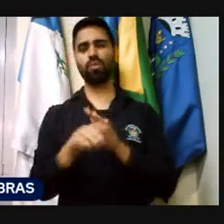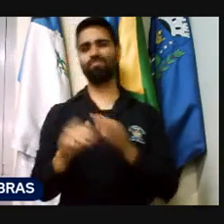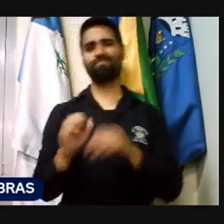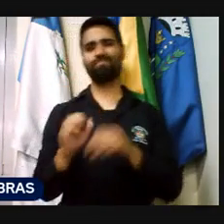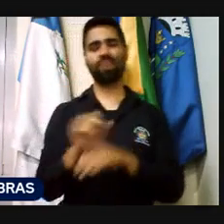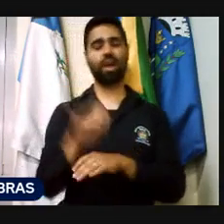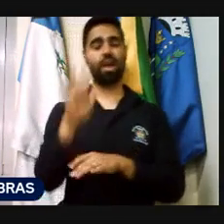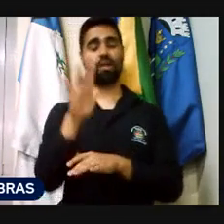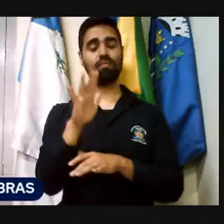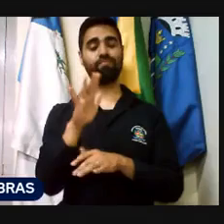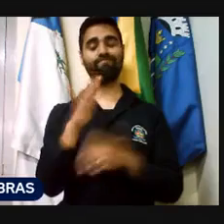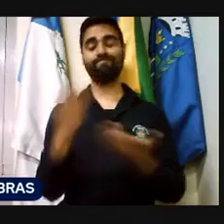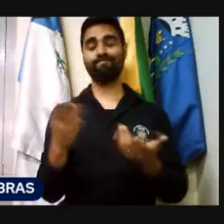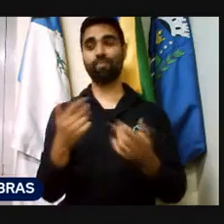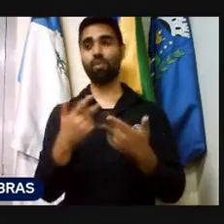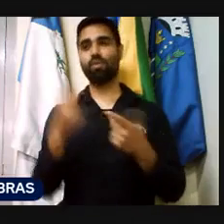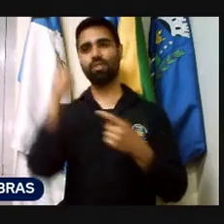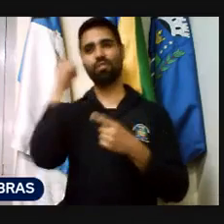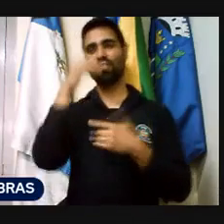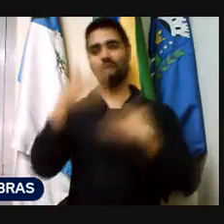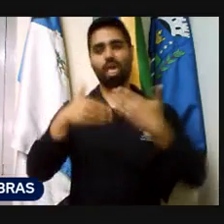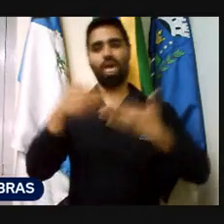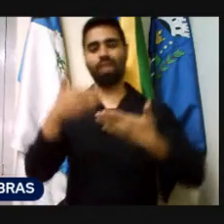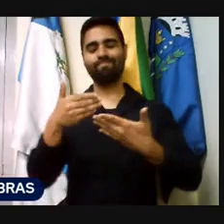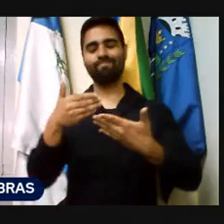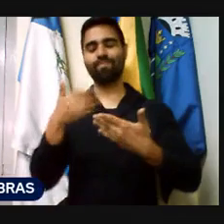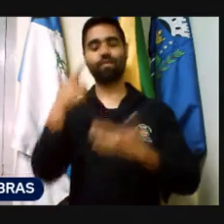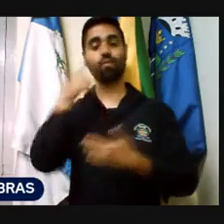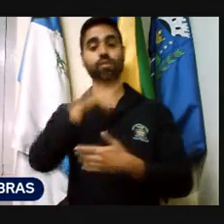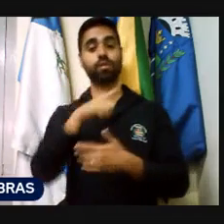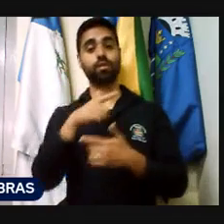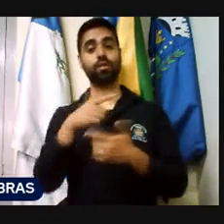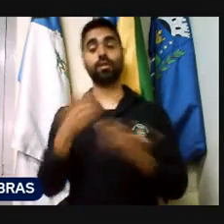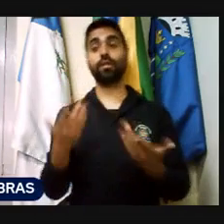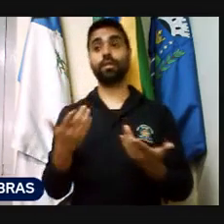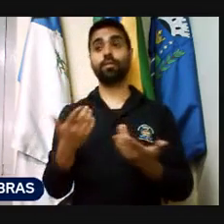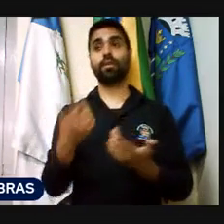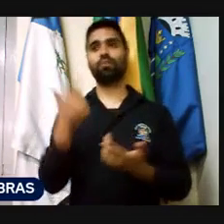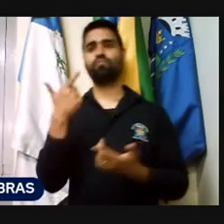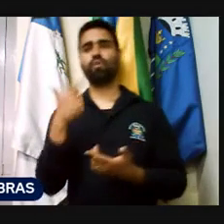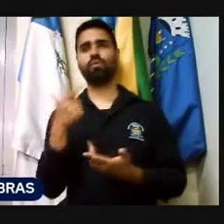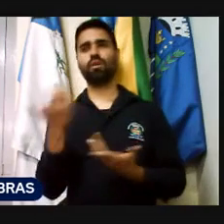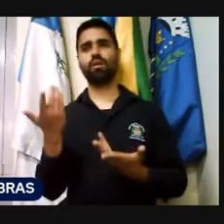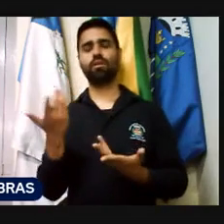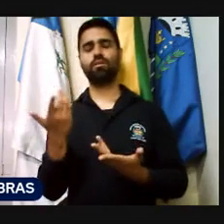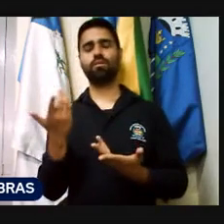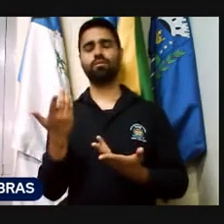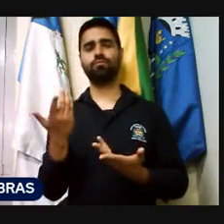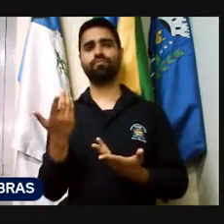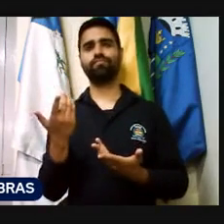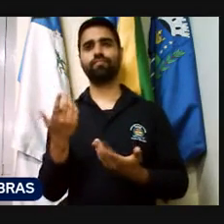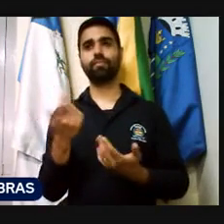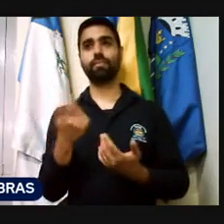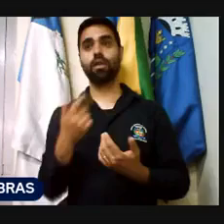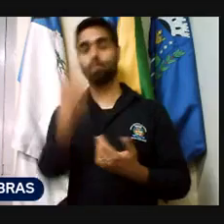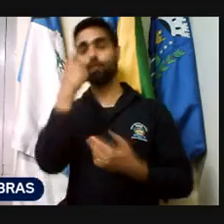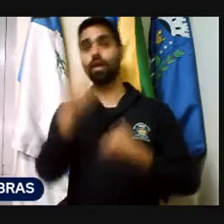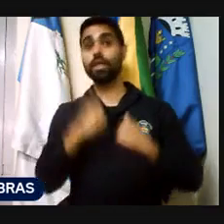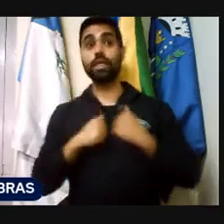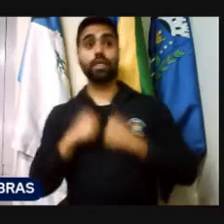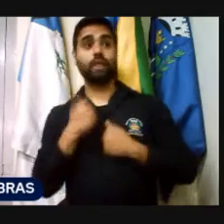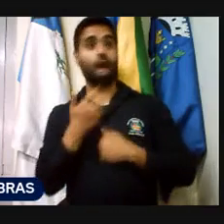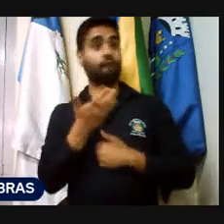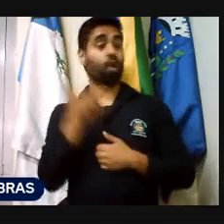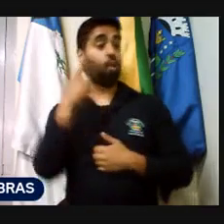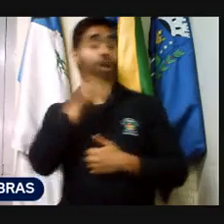Dificilmente isso vai avançar. E para não suscitar nenhuma expectativa aos